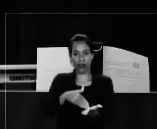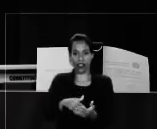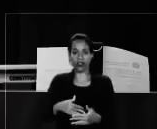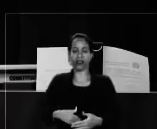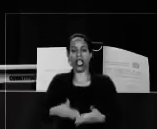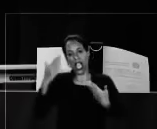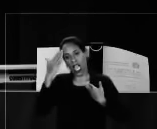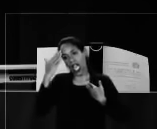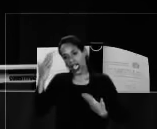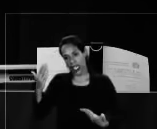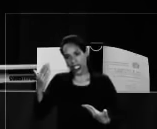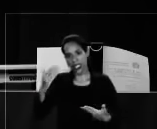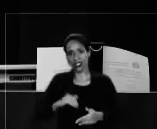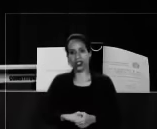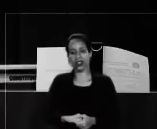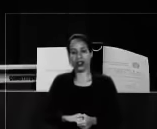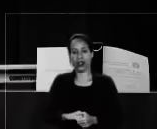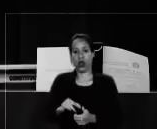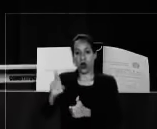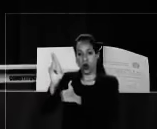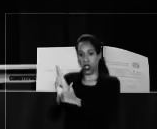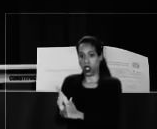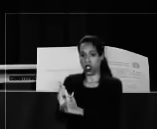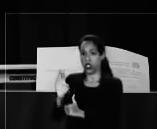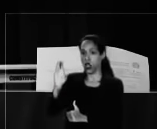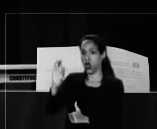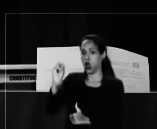meu trabalho. E esses são os que eu tenho mais próximo.